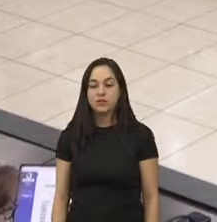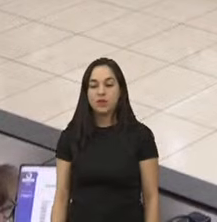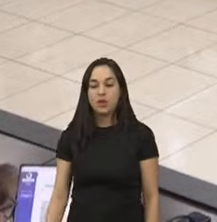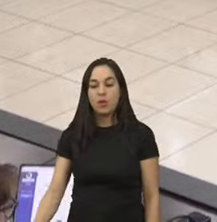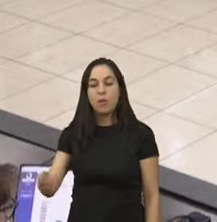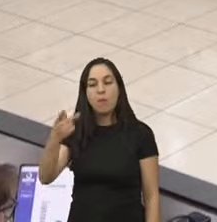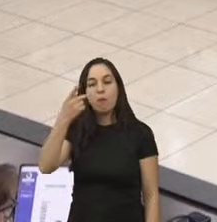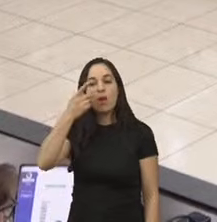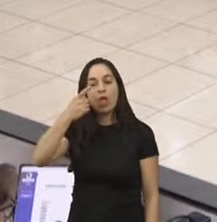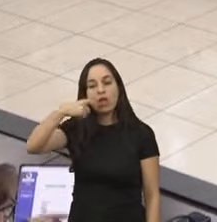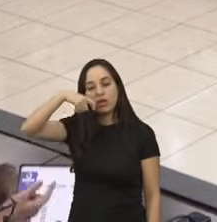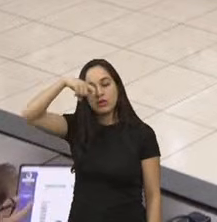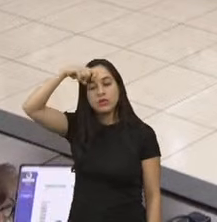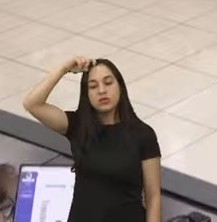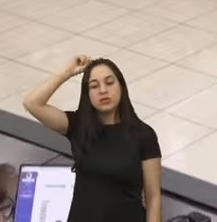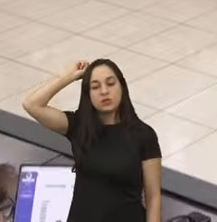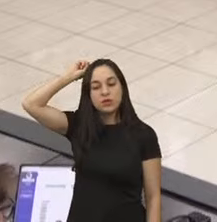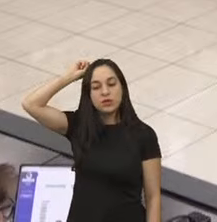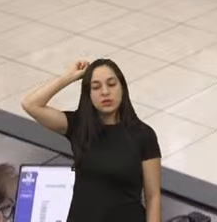Paulinho Joex.